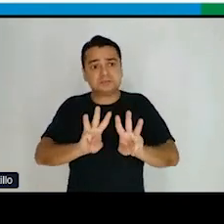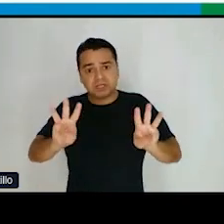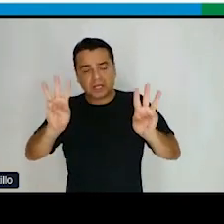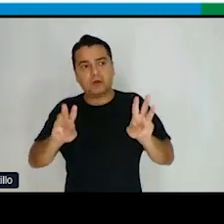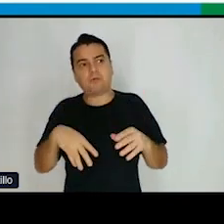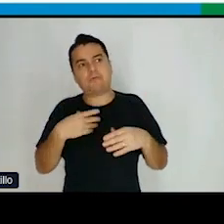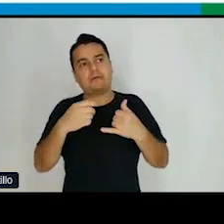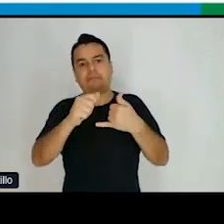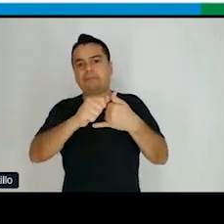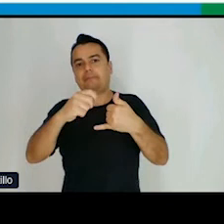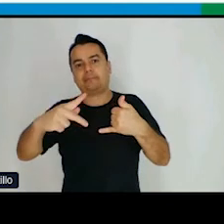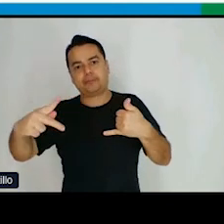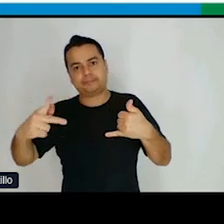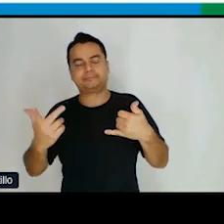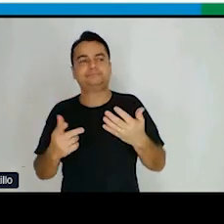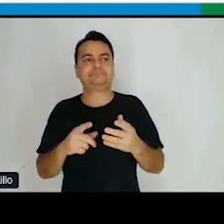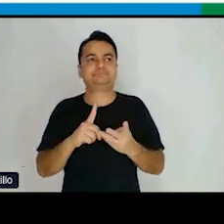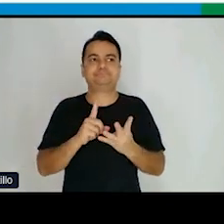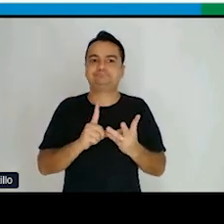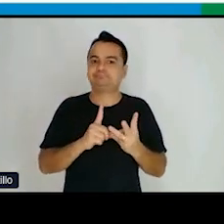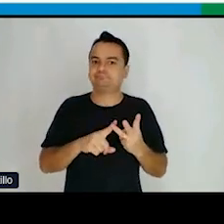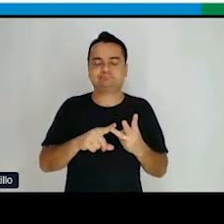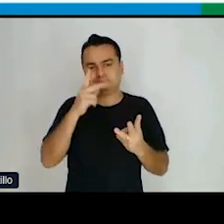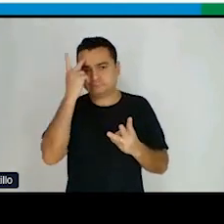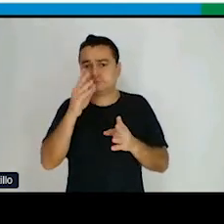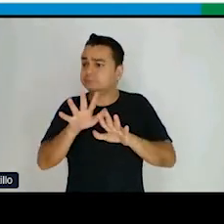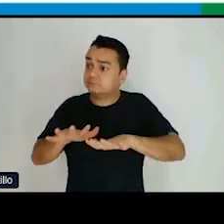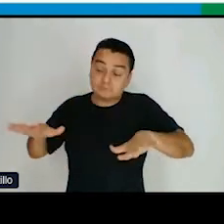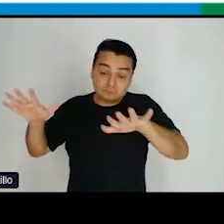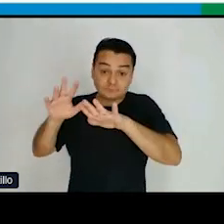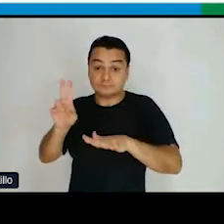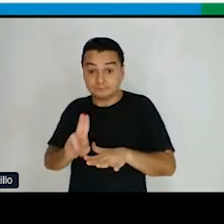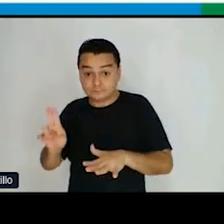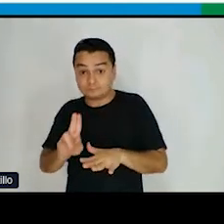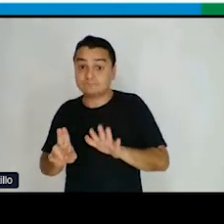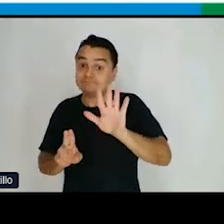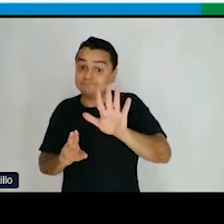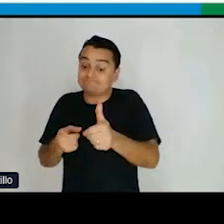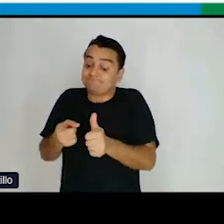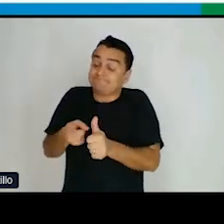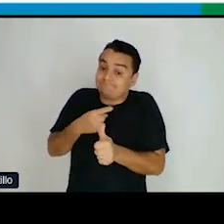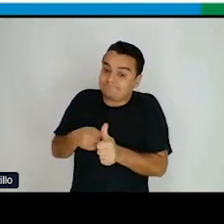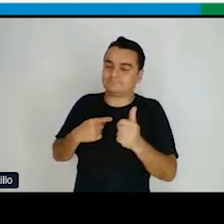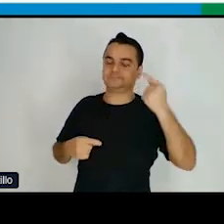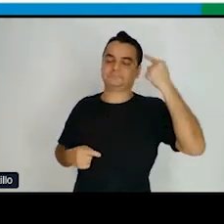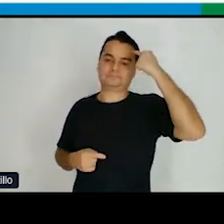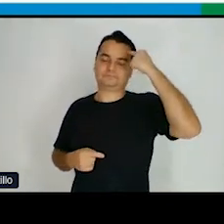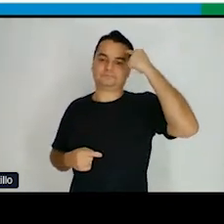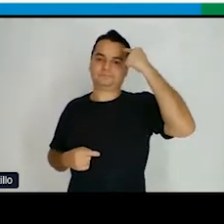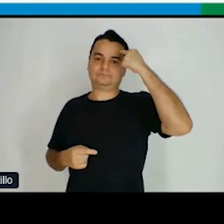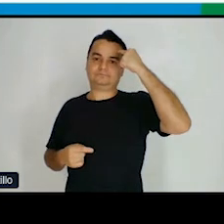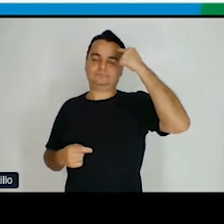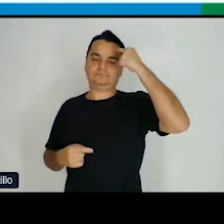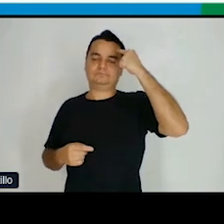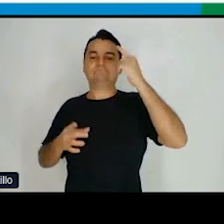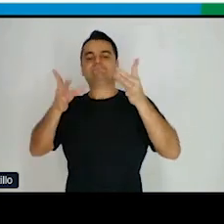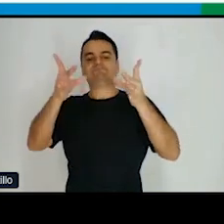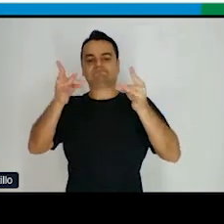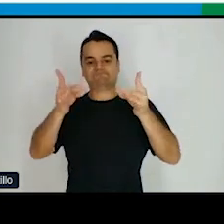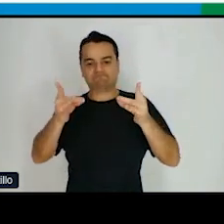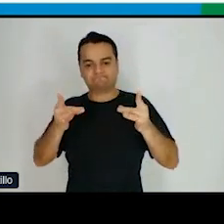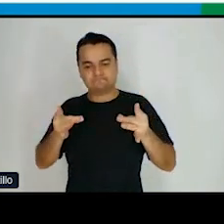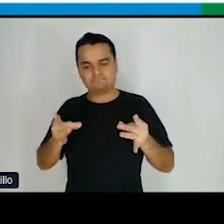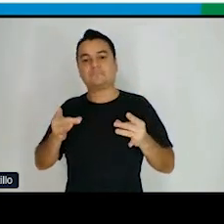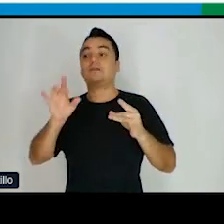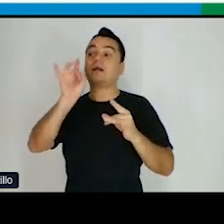app, para que todos consigam usar. Mas, para isso, a gente precisa pensar nas especificidades, né,